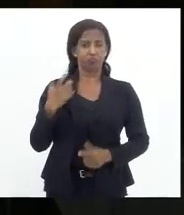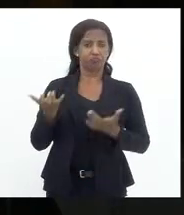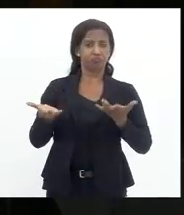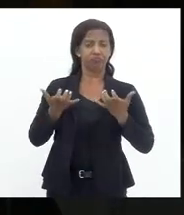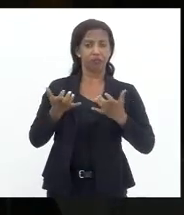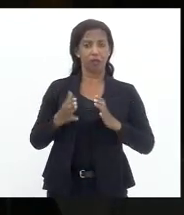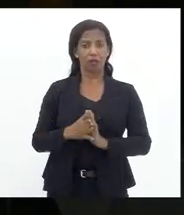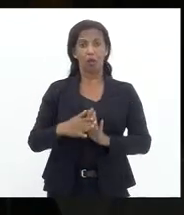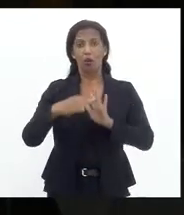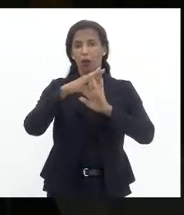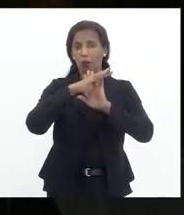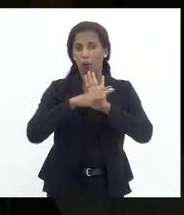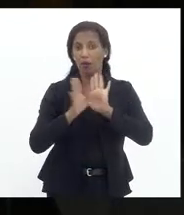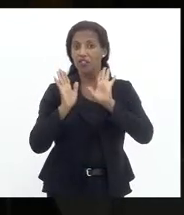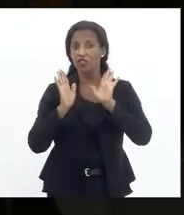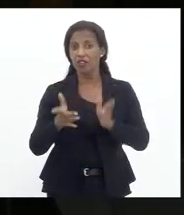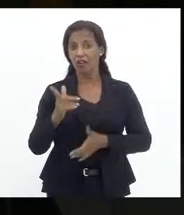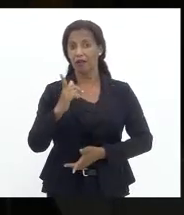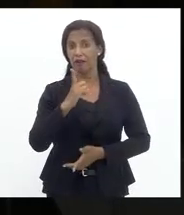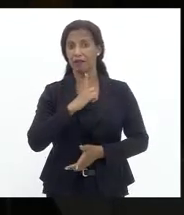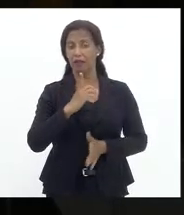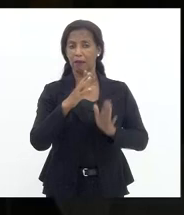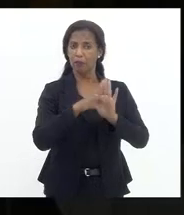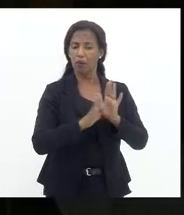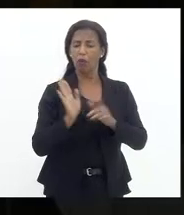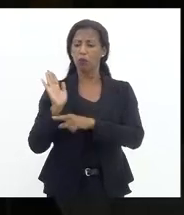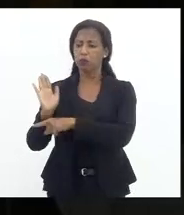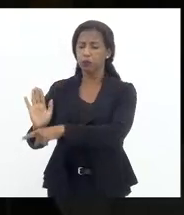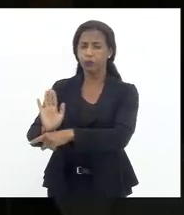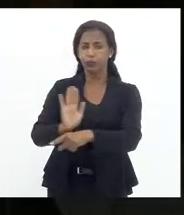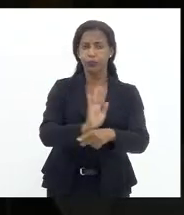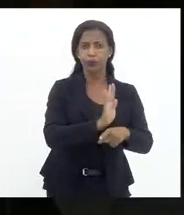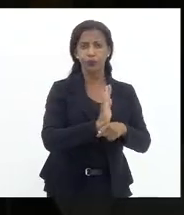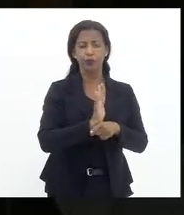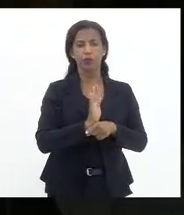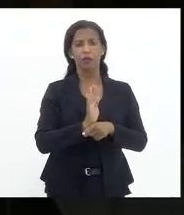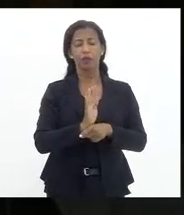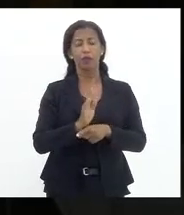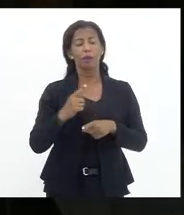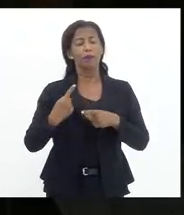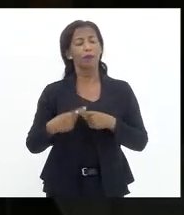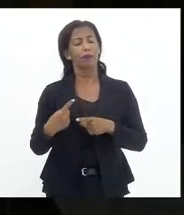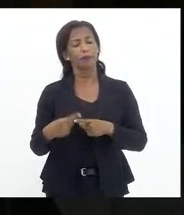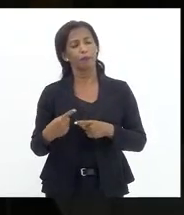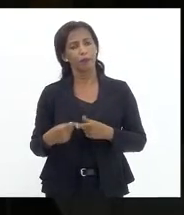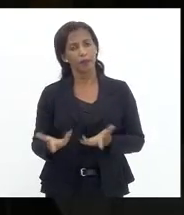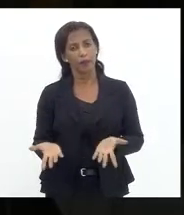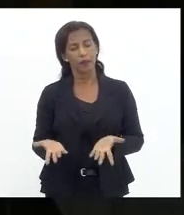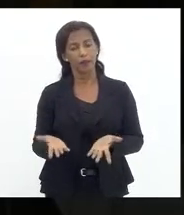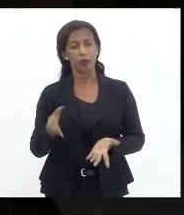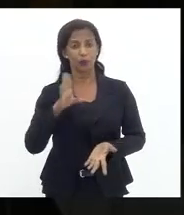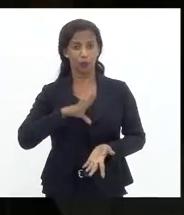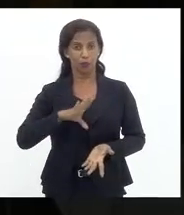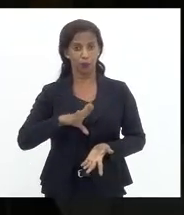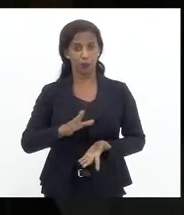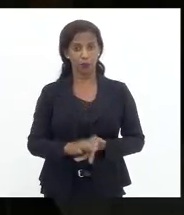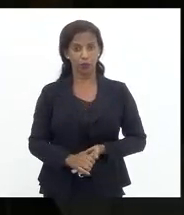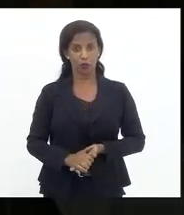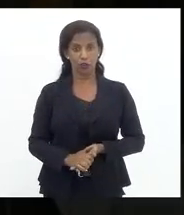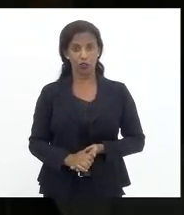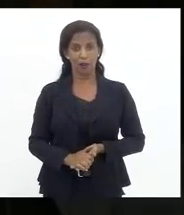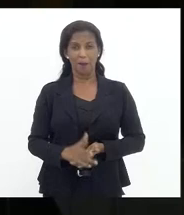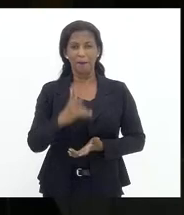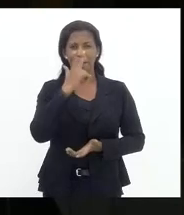o programa já existe, funciona, atende. Para que, no português, claro, é chover